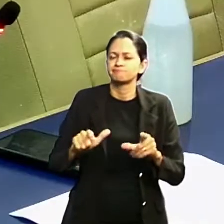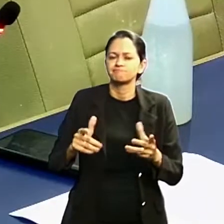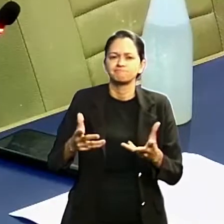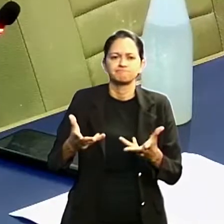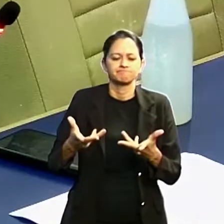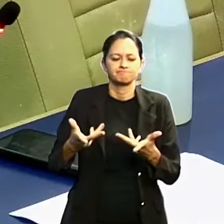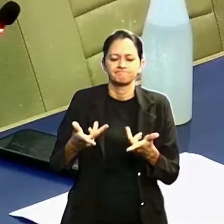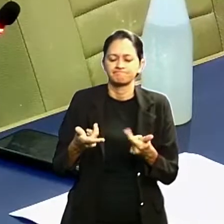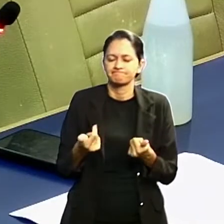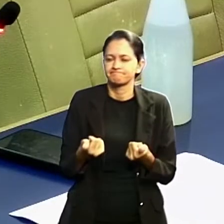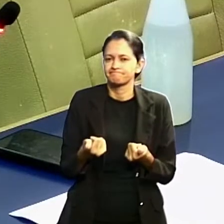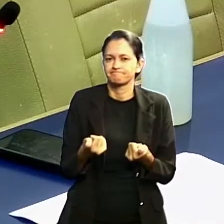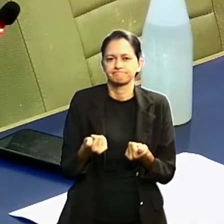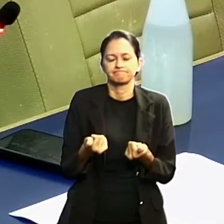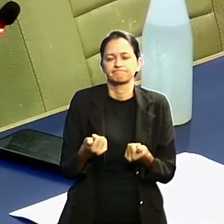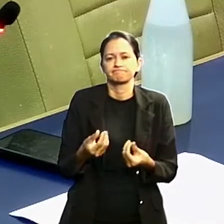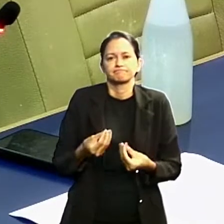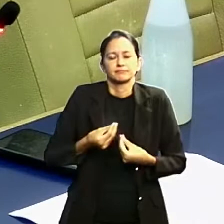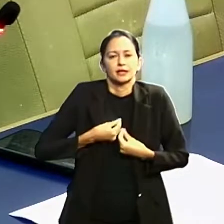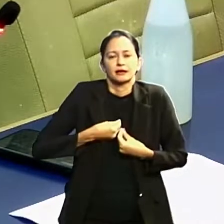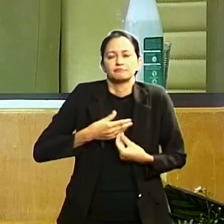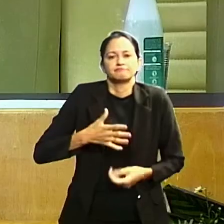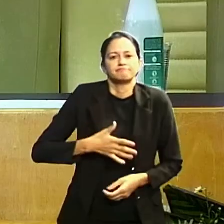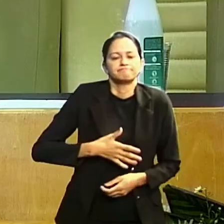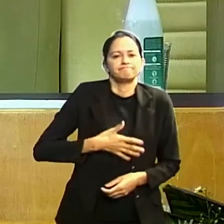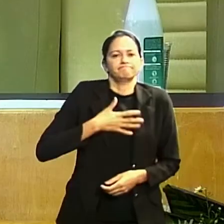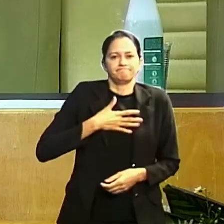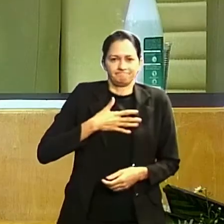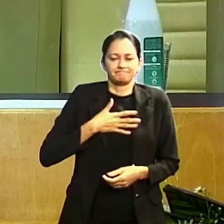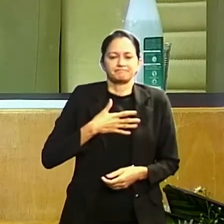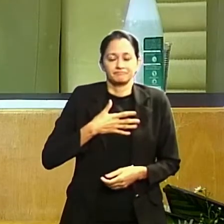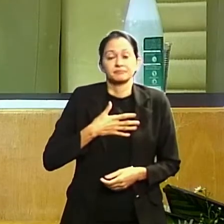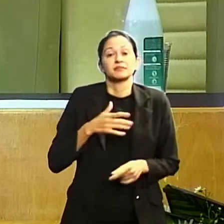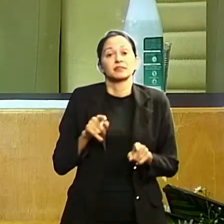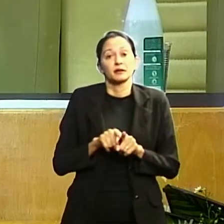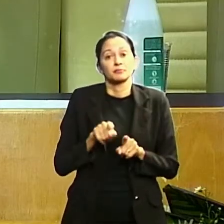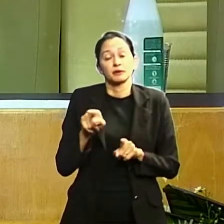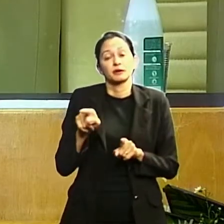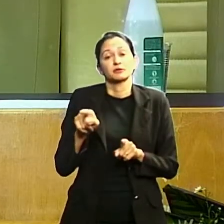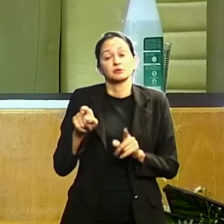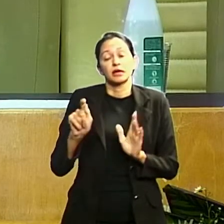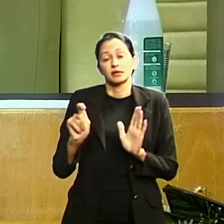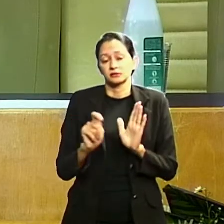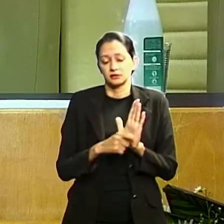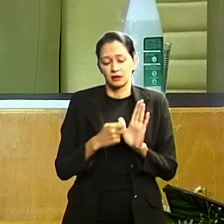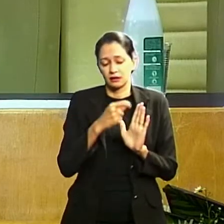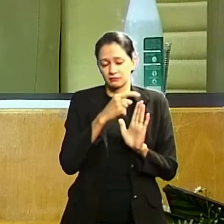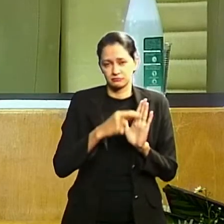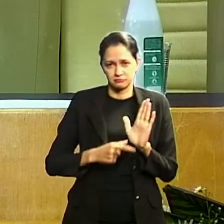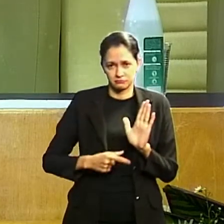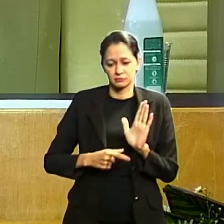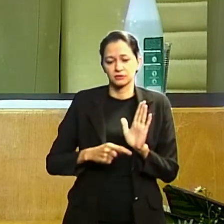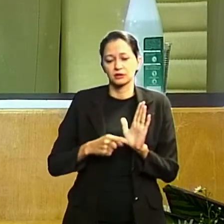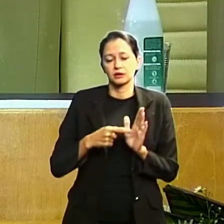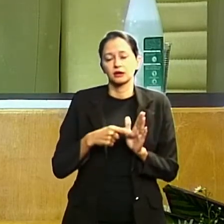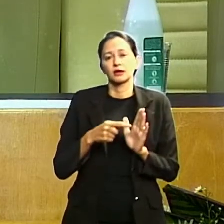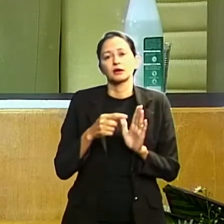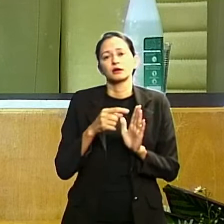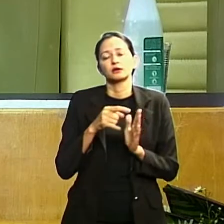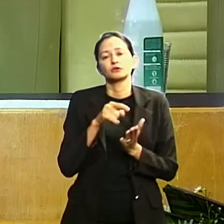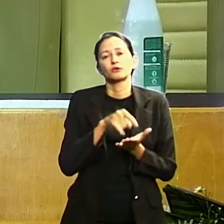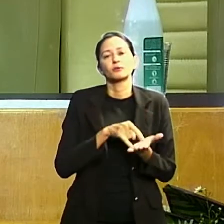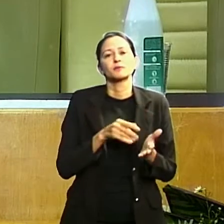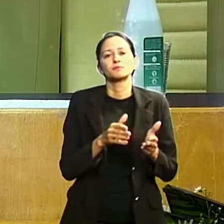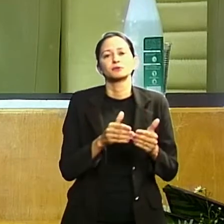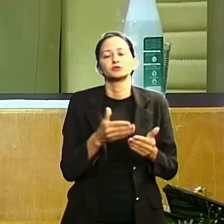que nos engrandece. E também queria a assinatura de Vossa Excelência com toda a bancada católica, fazendo o convite ao